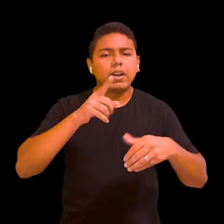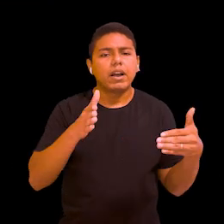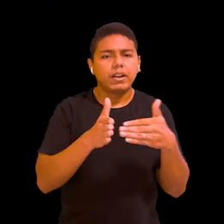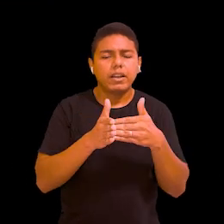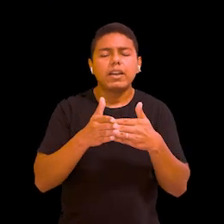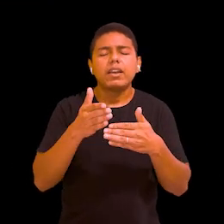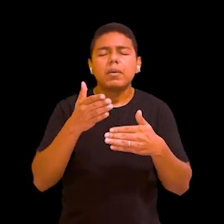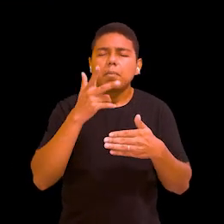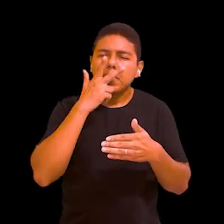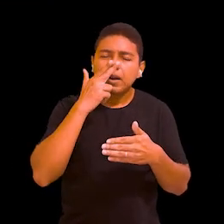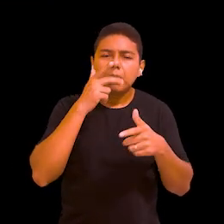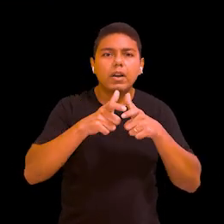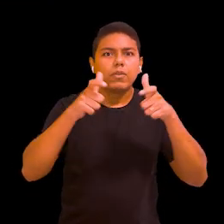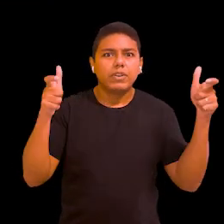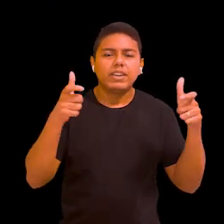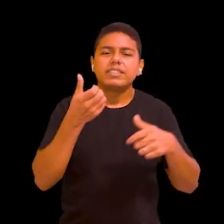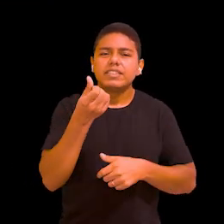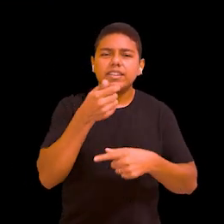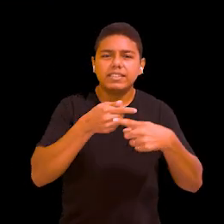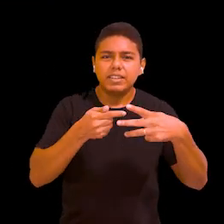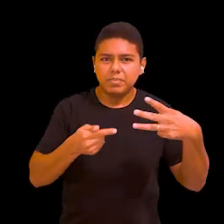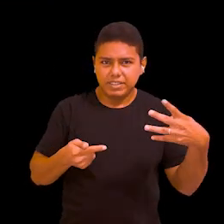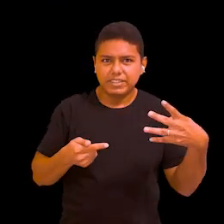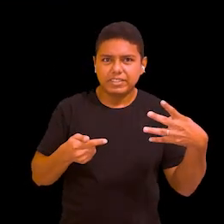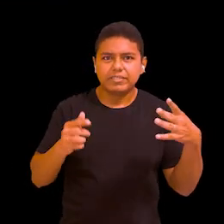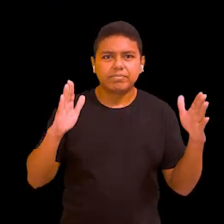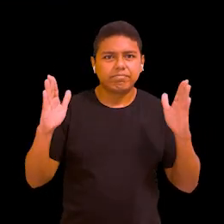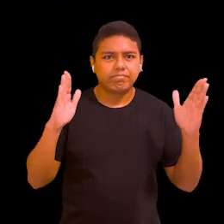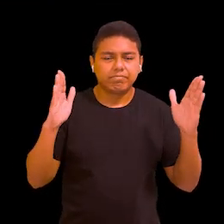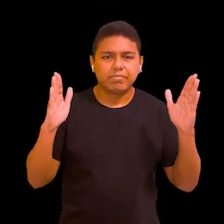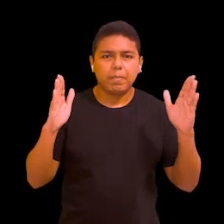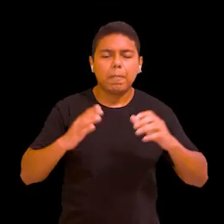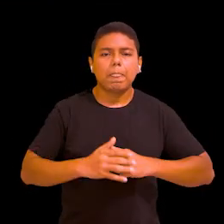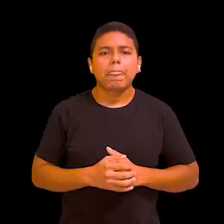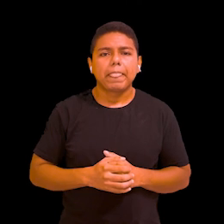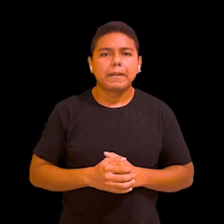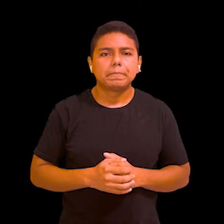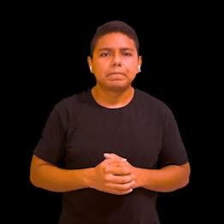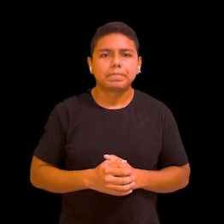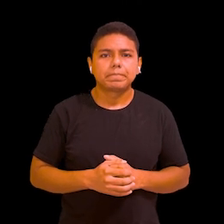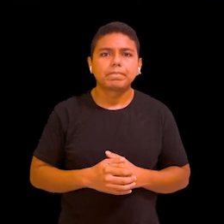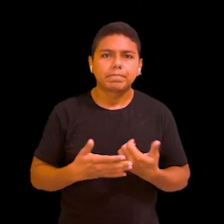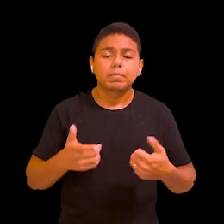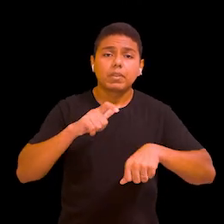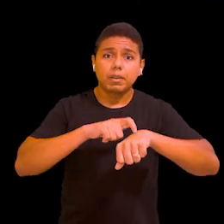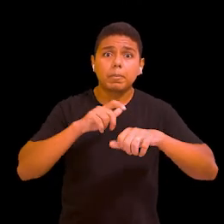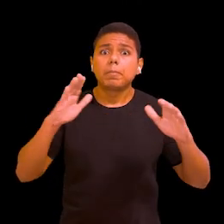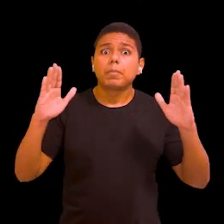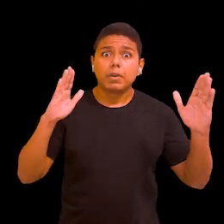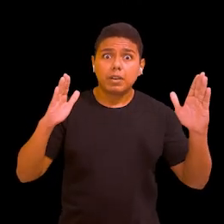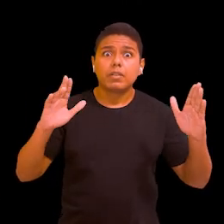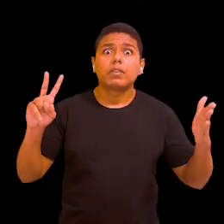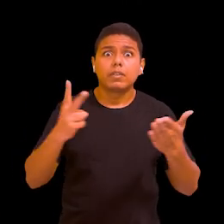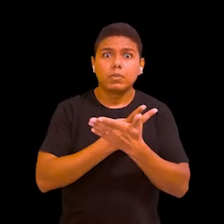6 semanas após o parto. A gente vai discutir um pouquinho mais sobre isso no próximo slide. É um período em